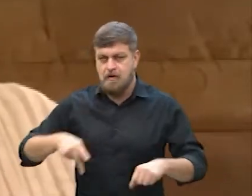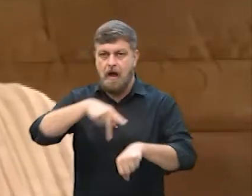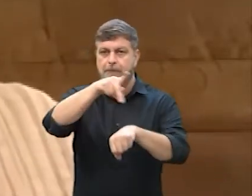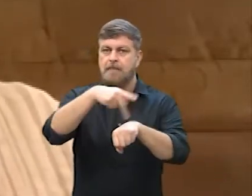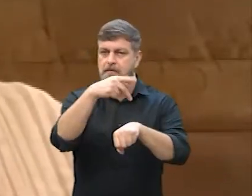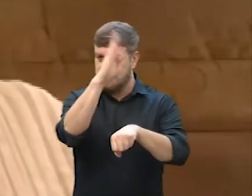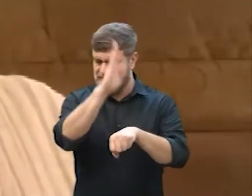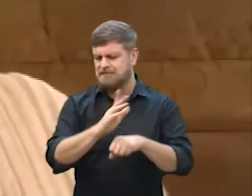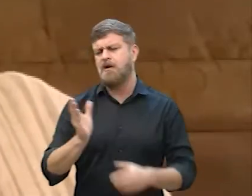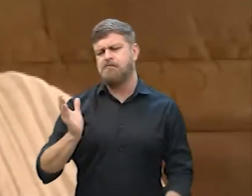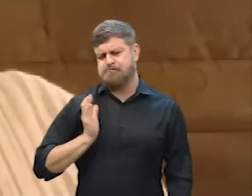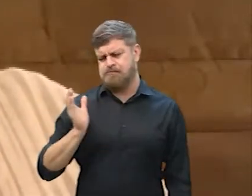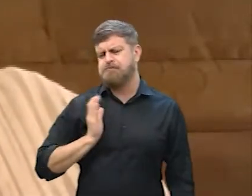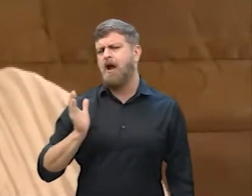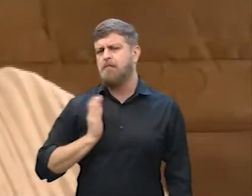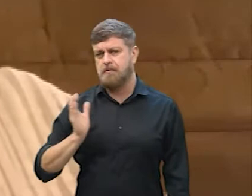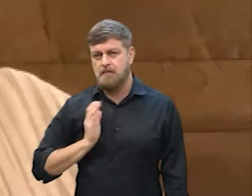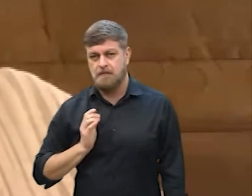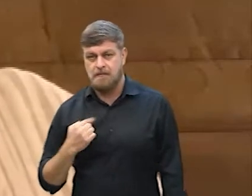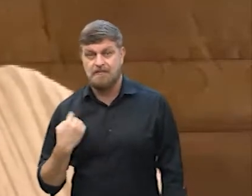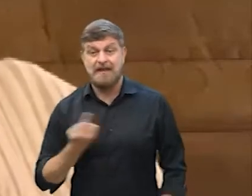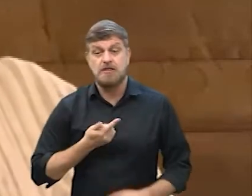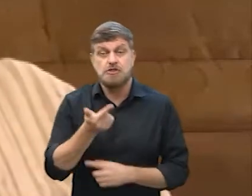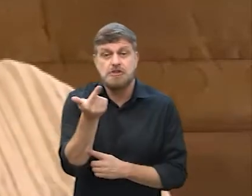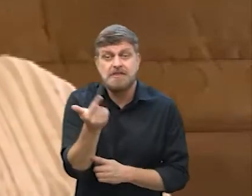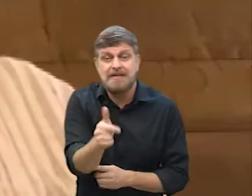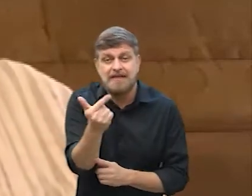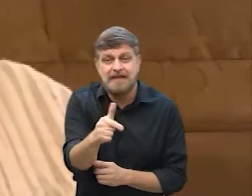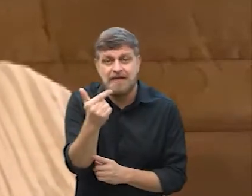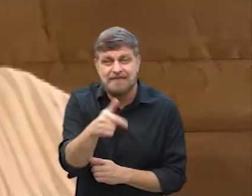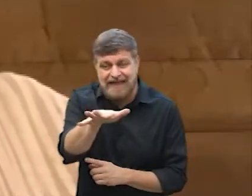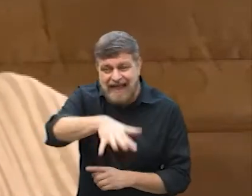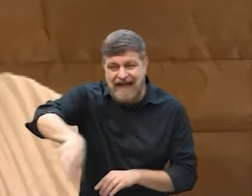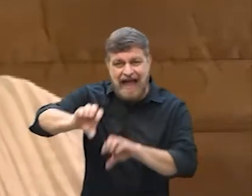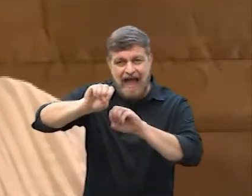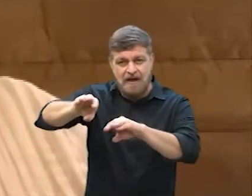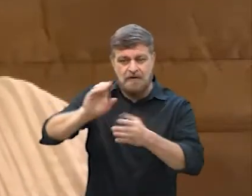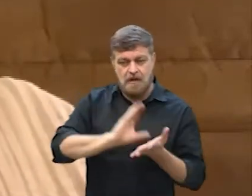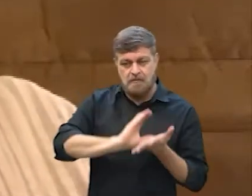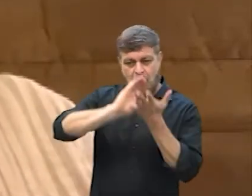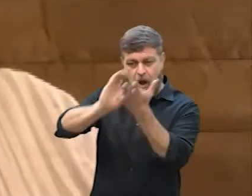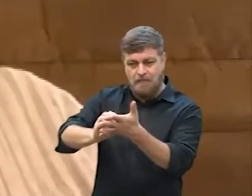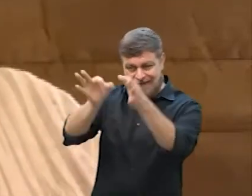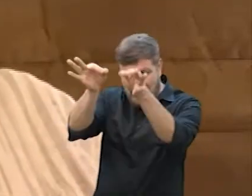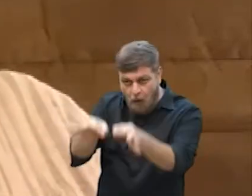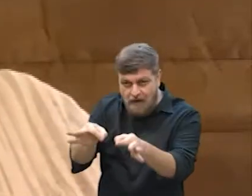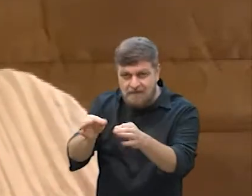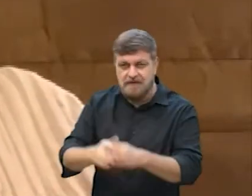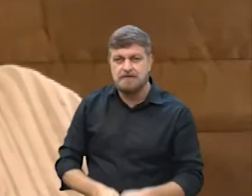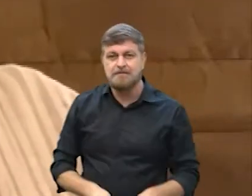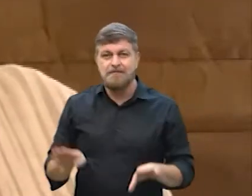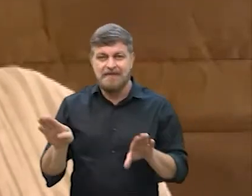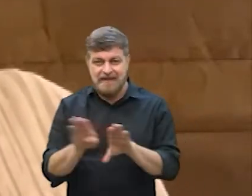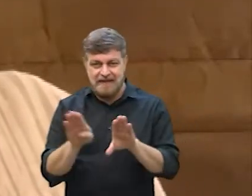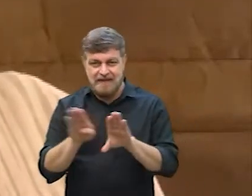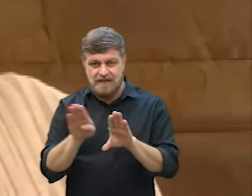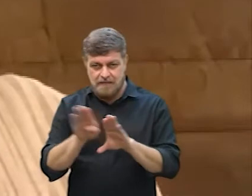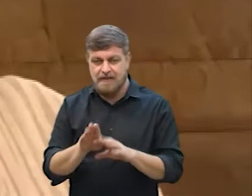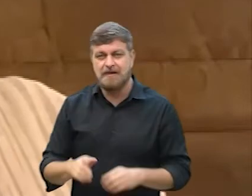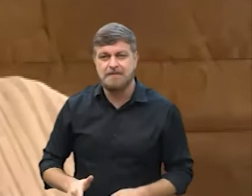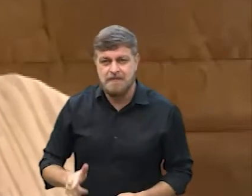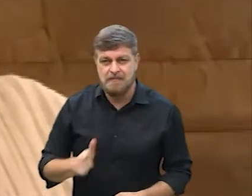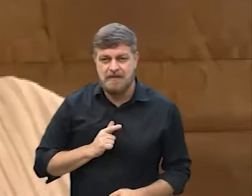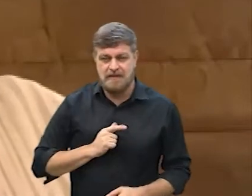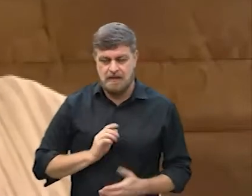muito rico. O que nós não temos tido é investimento adequado e encaminhamento